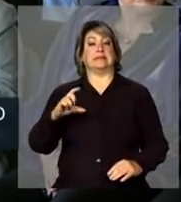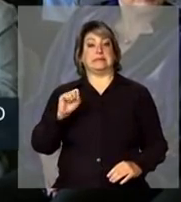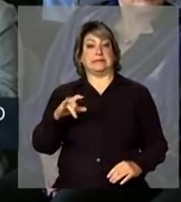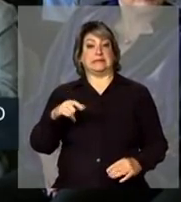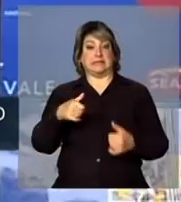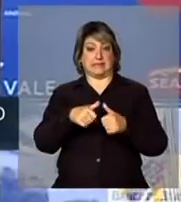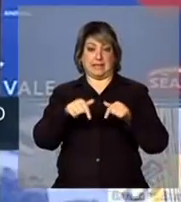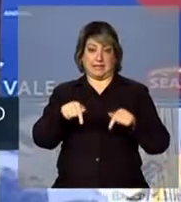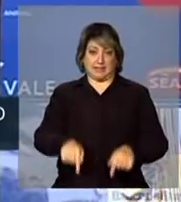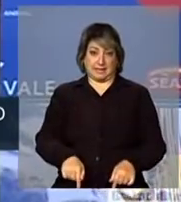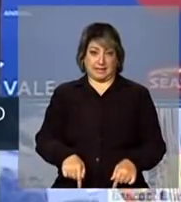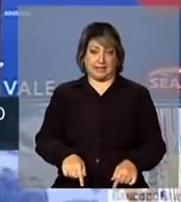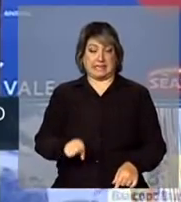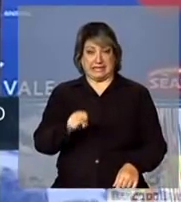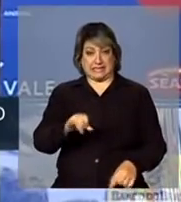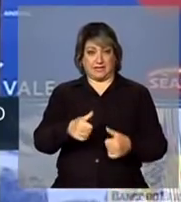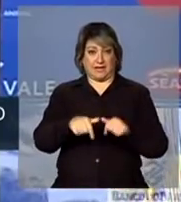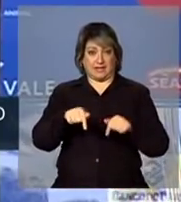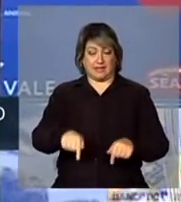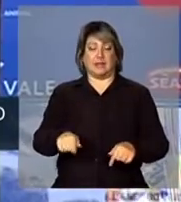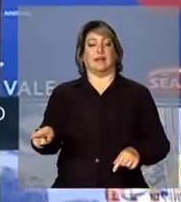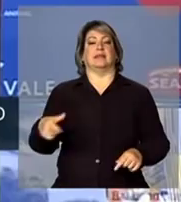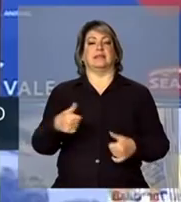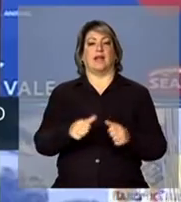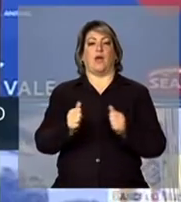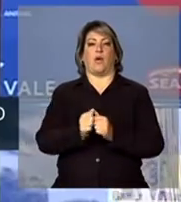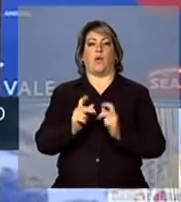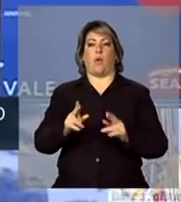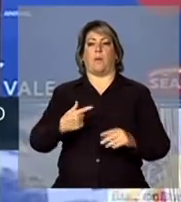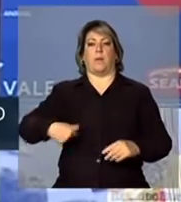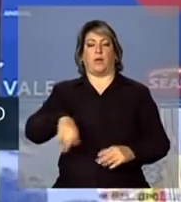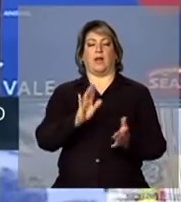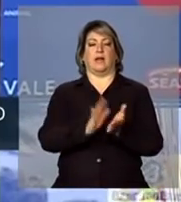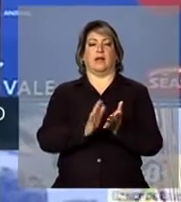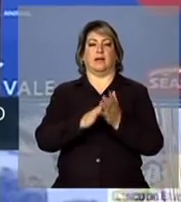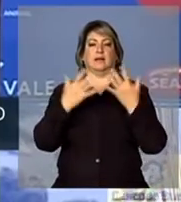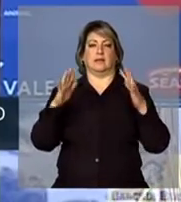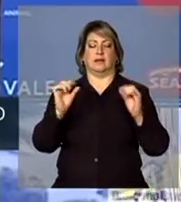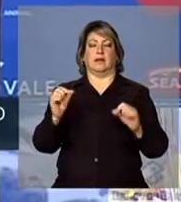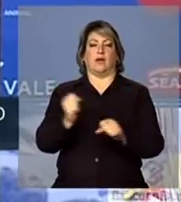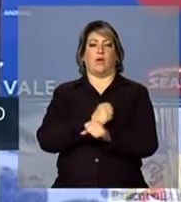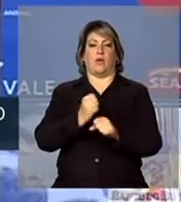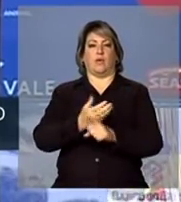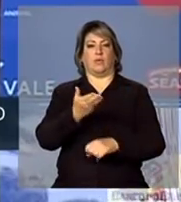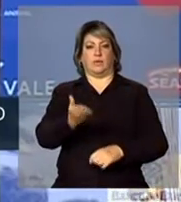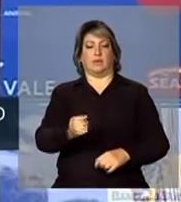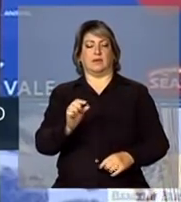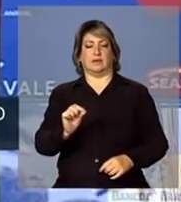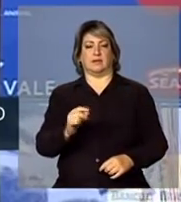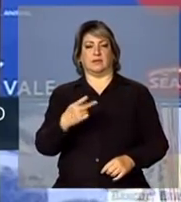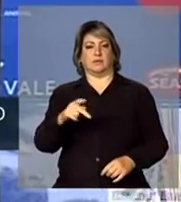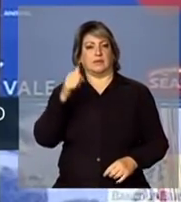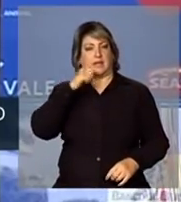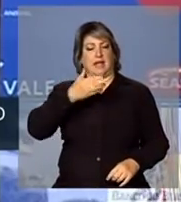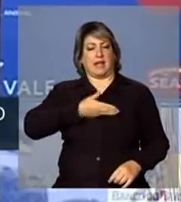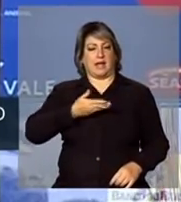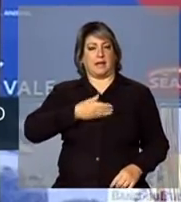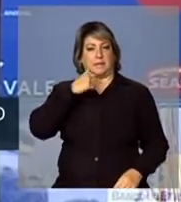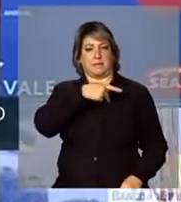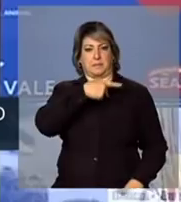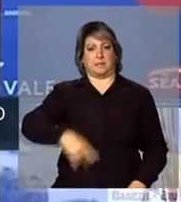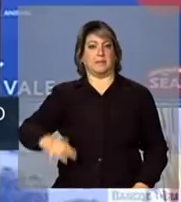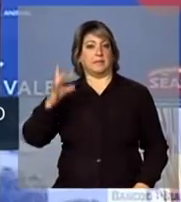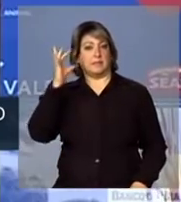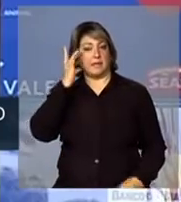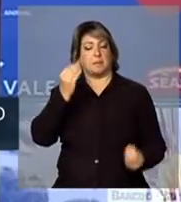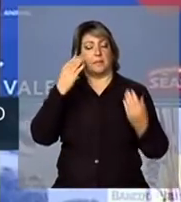estivesse, estaria, como nós, aplaudindo a grande obra de sua amiga e presidenta Dilma